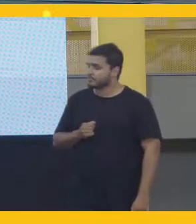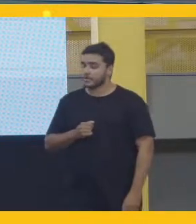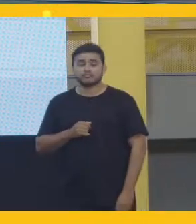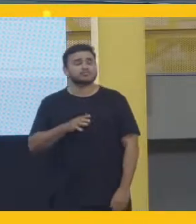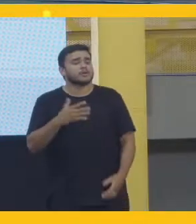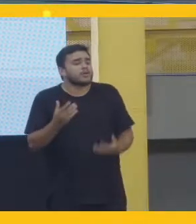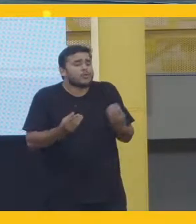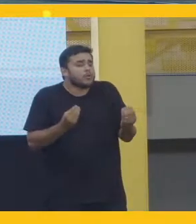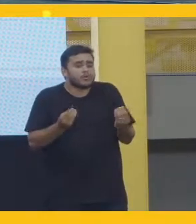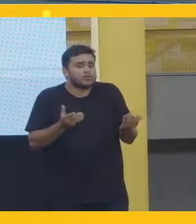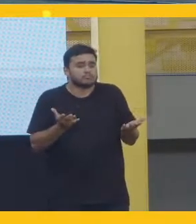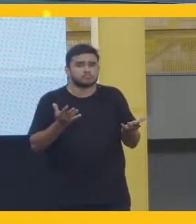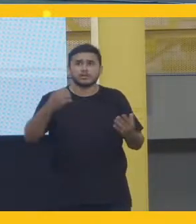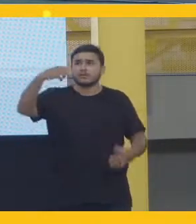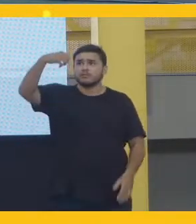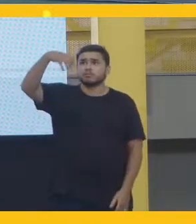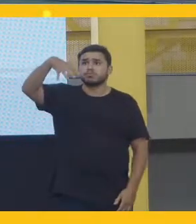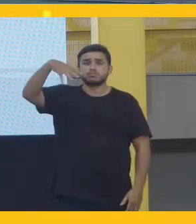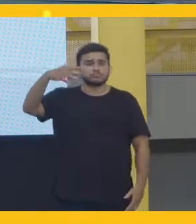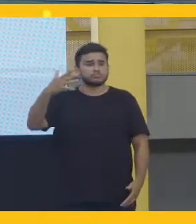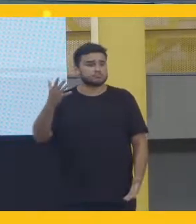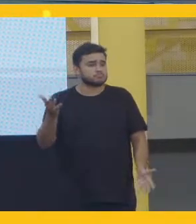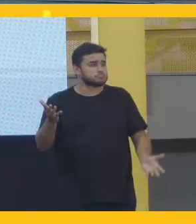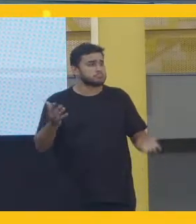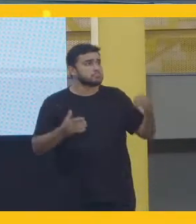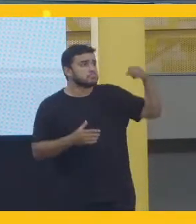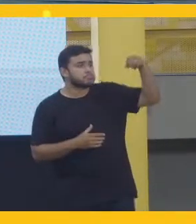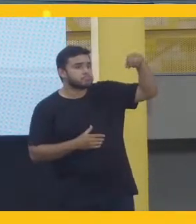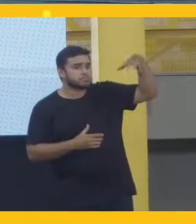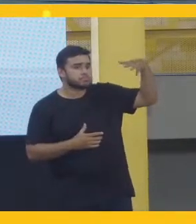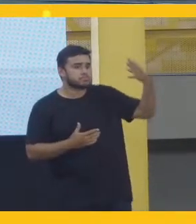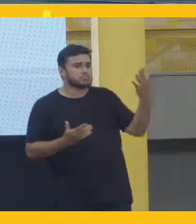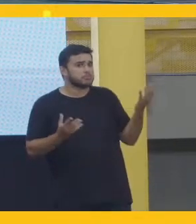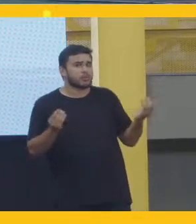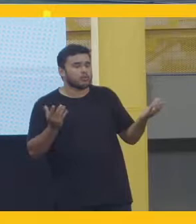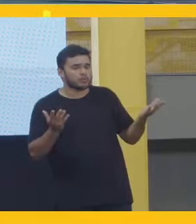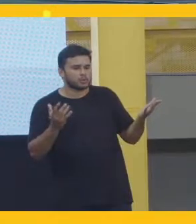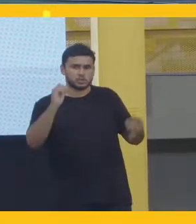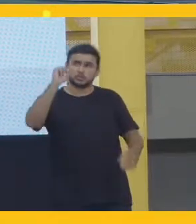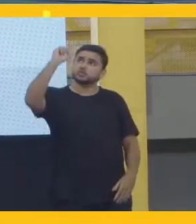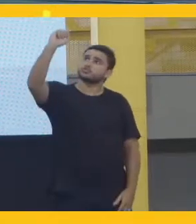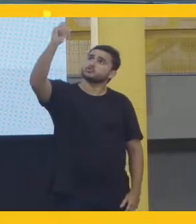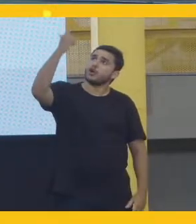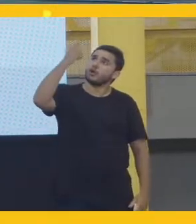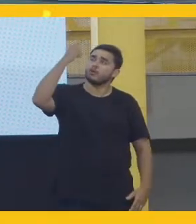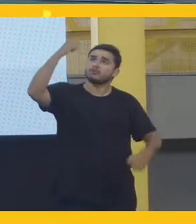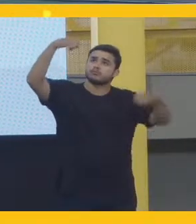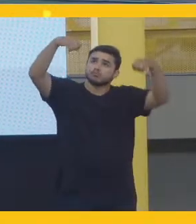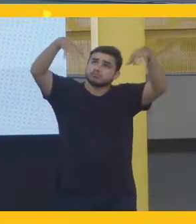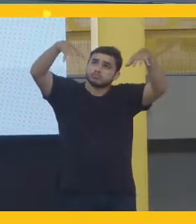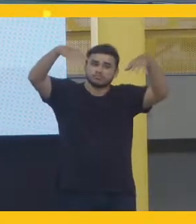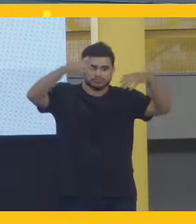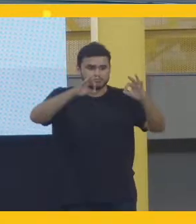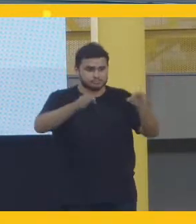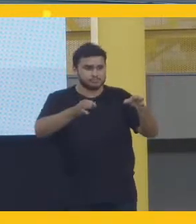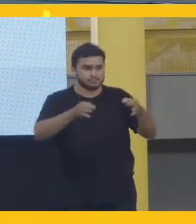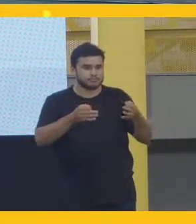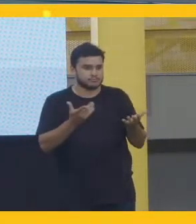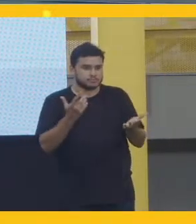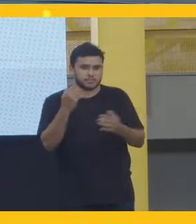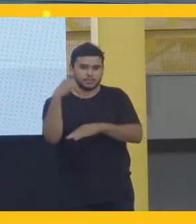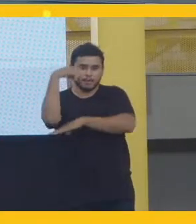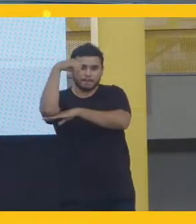Existem vários tipos de fontes de luz. Fonte de luz é aquilo que faz chegar a luz aos seus olhos. E tem